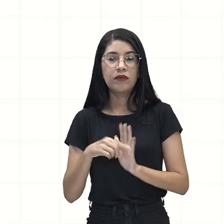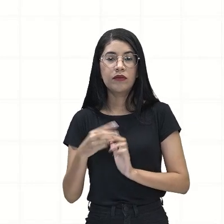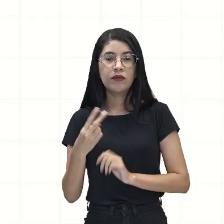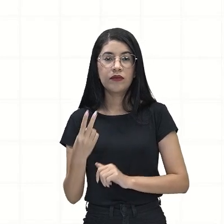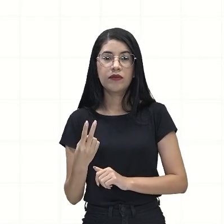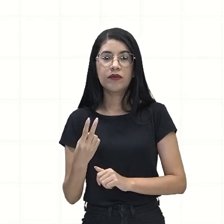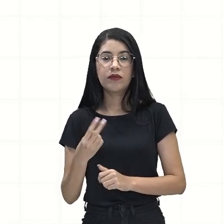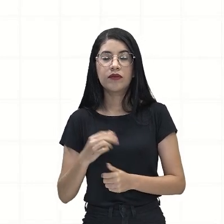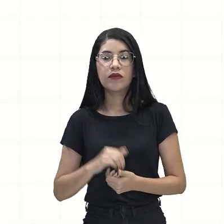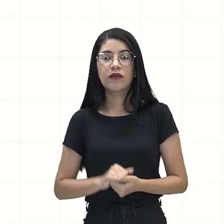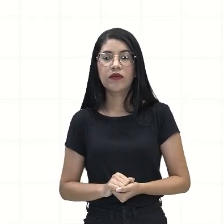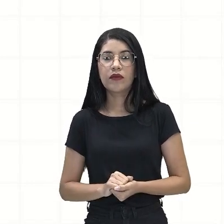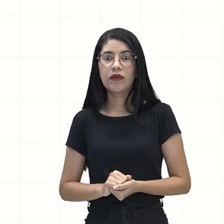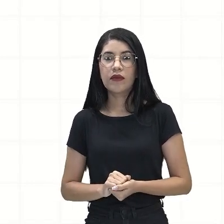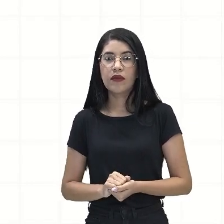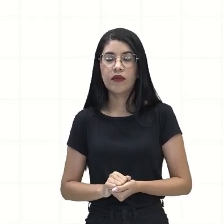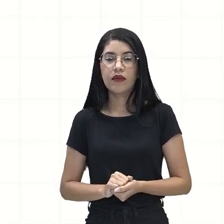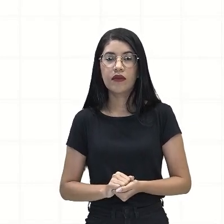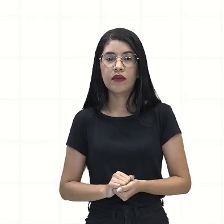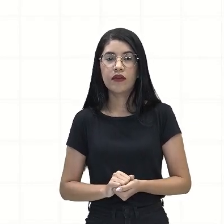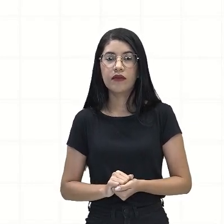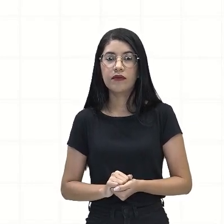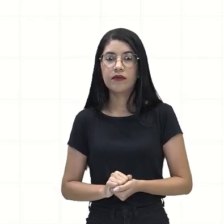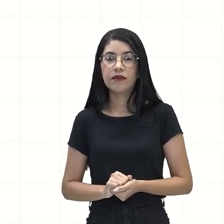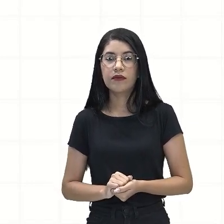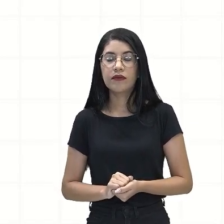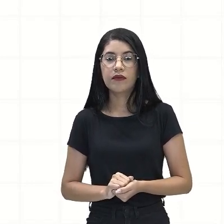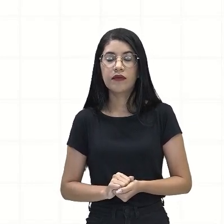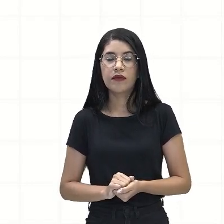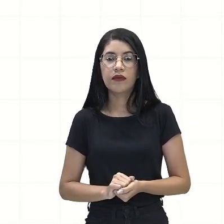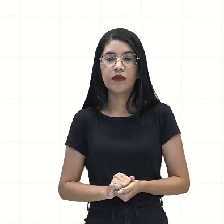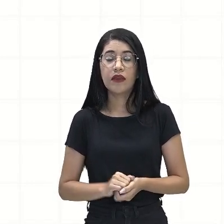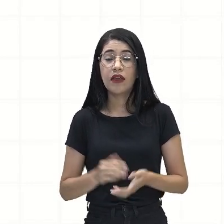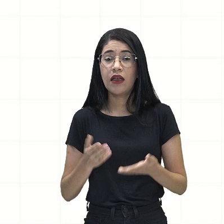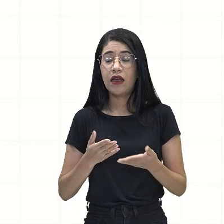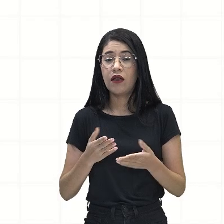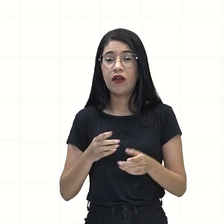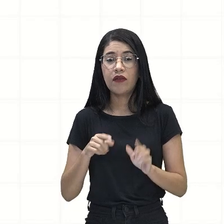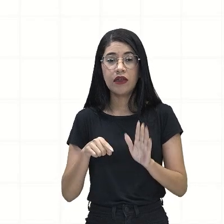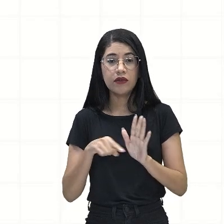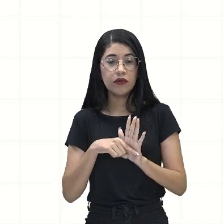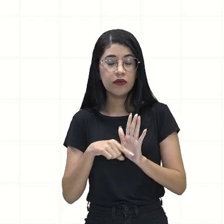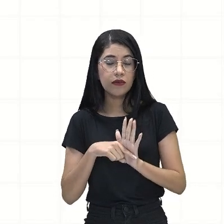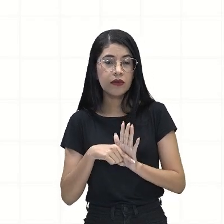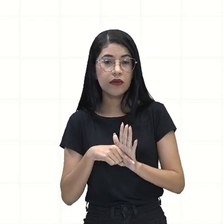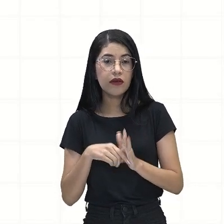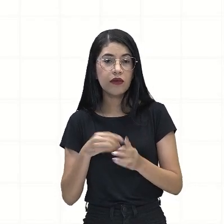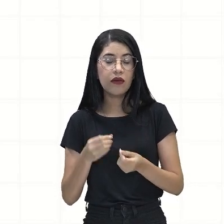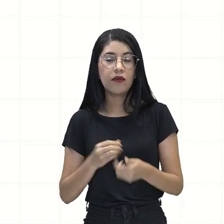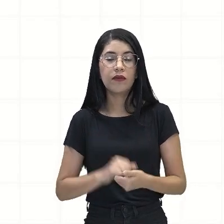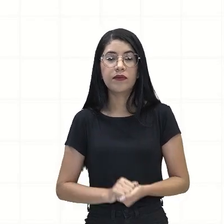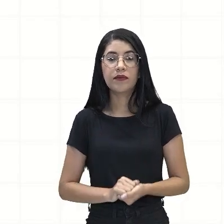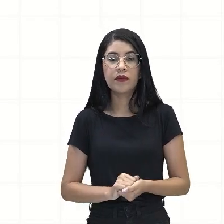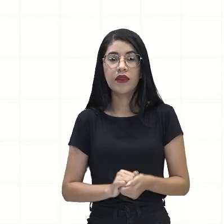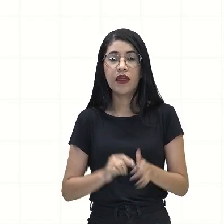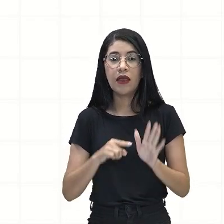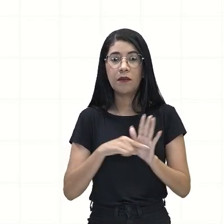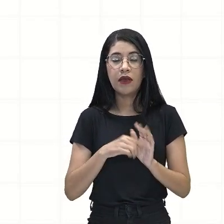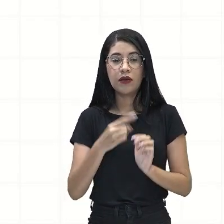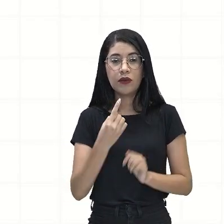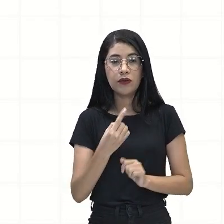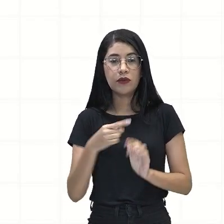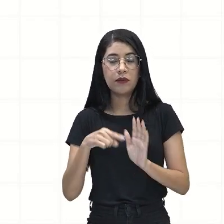e menos 2, né? Agora a gente faz a subtração deles, né? menos 1 menos